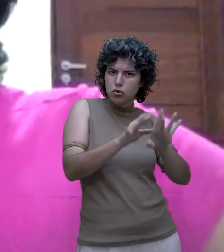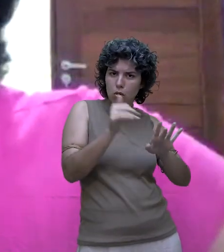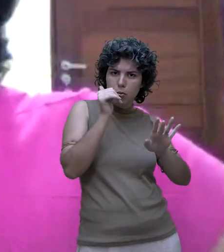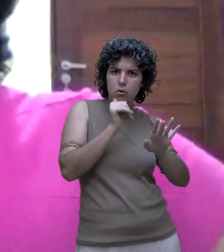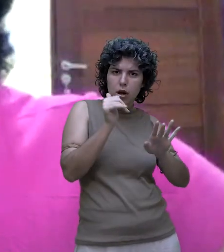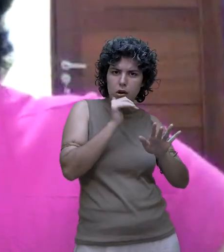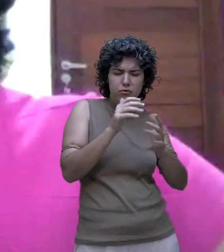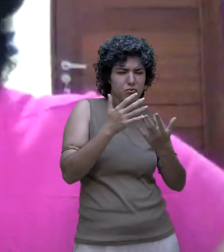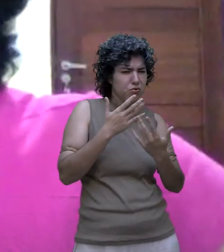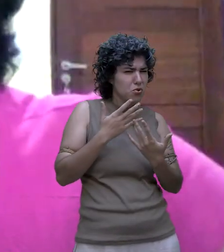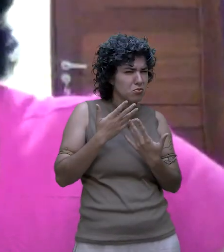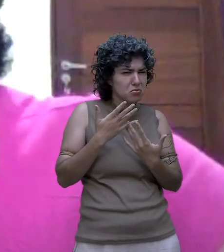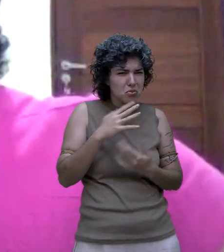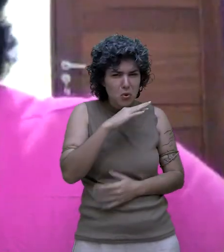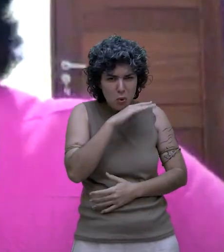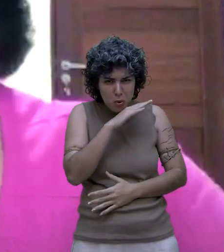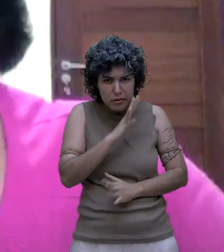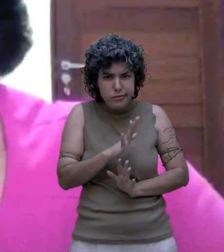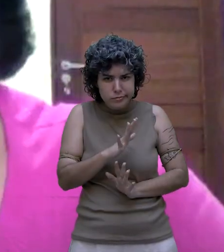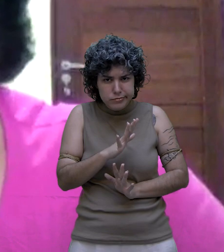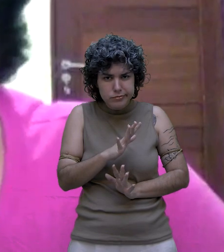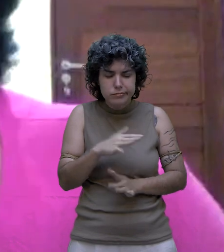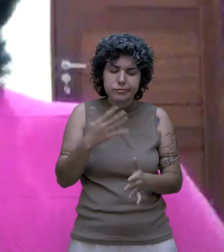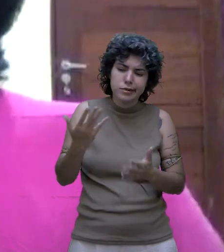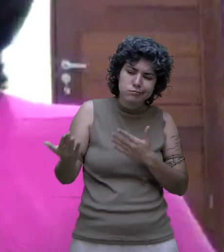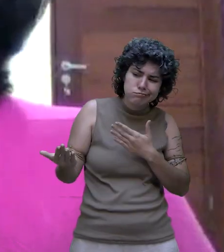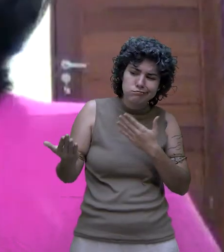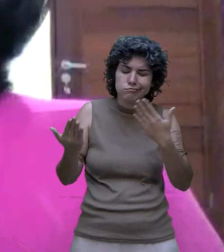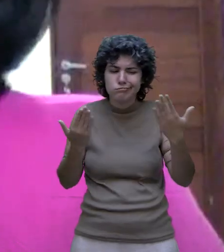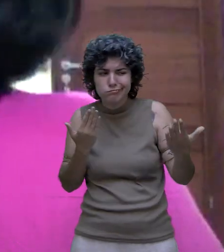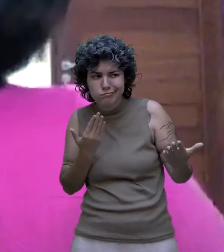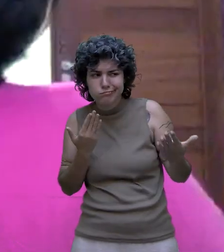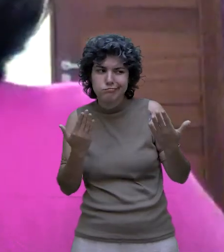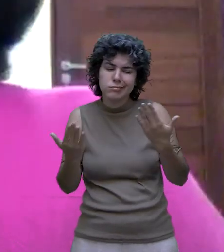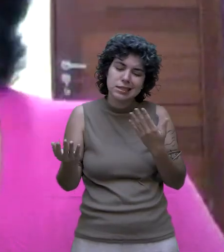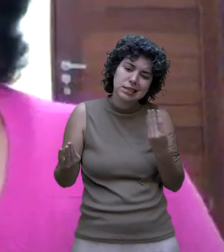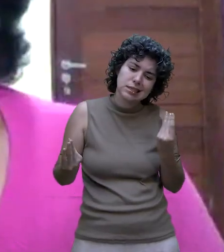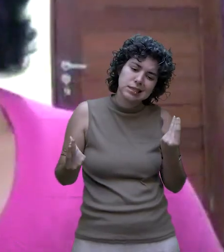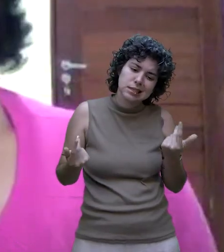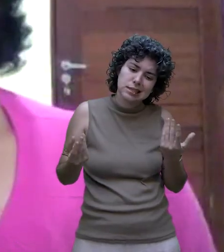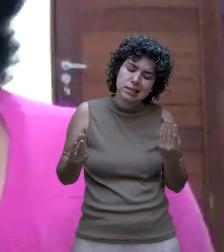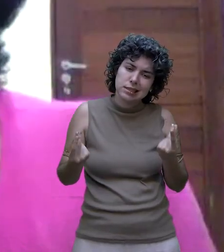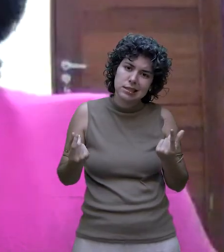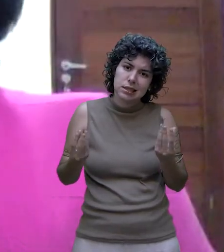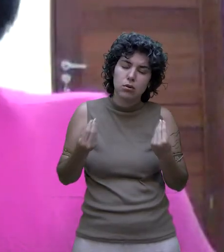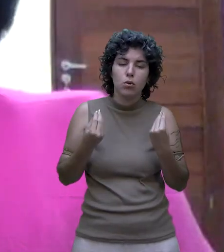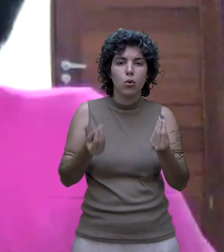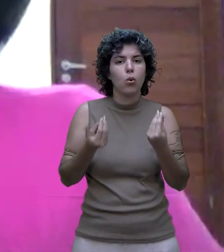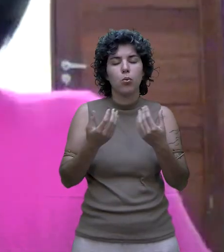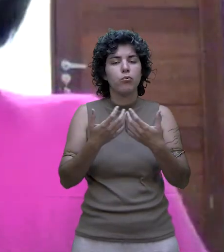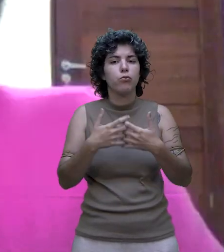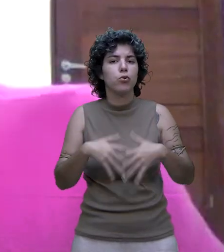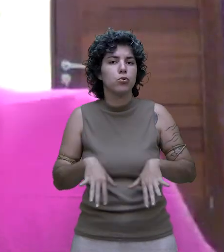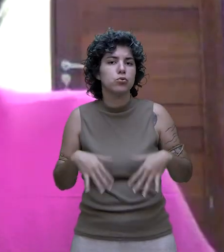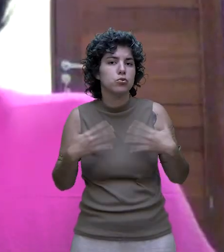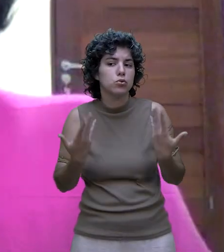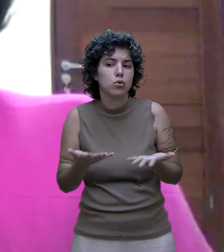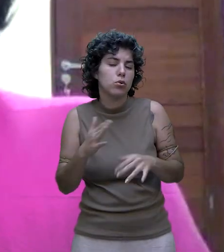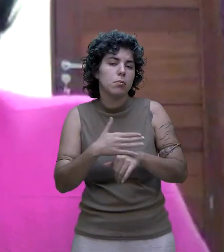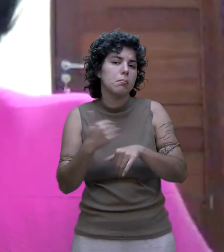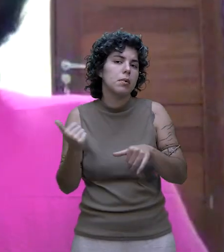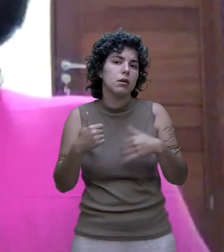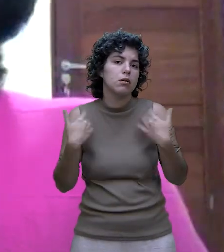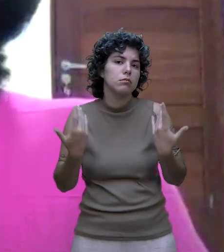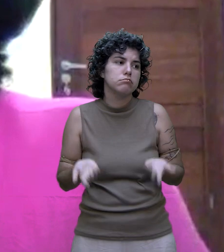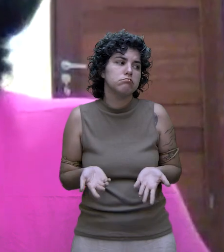Né? Ok. Então, e aí você fica se questionando até que ponto só mulheres ou